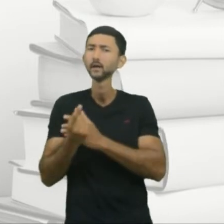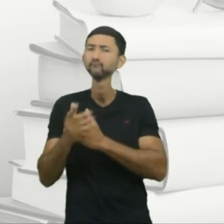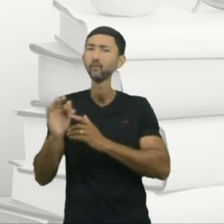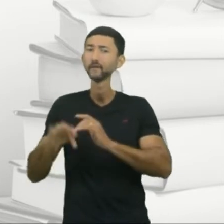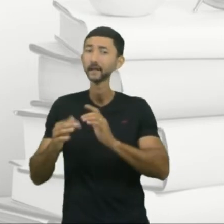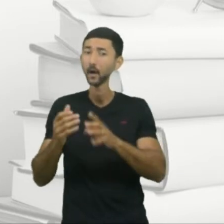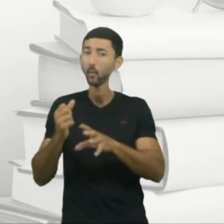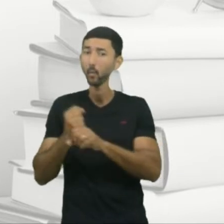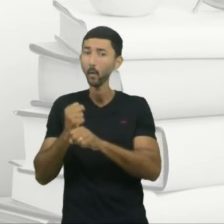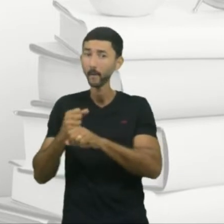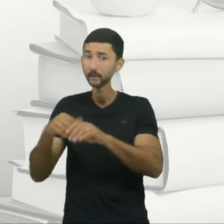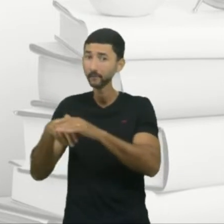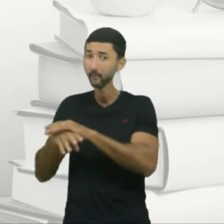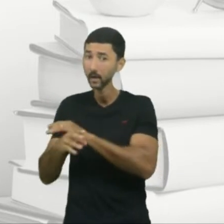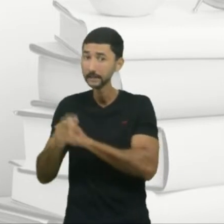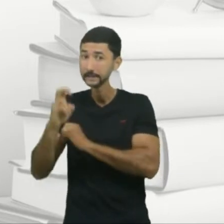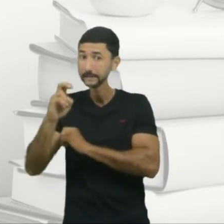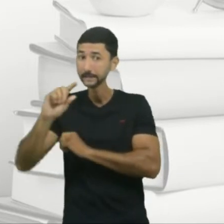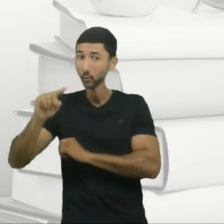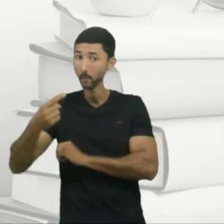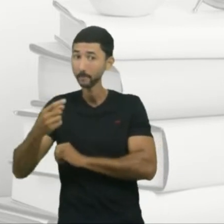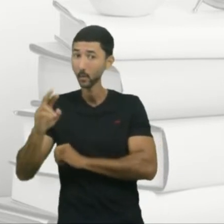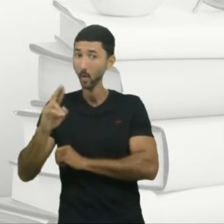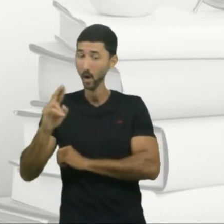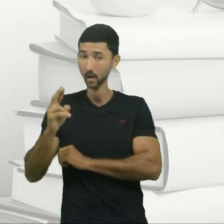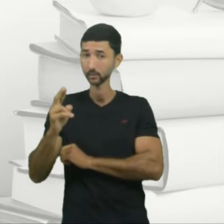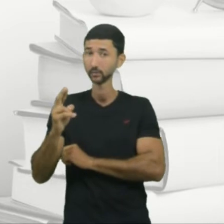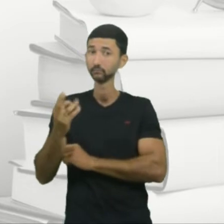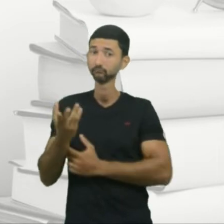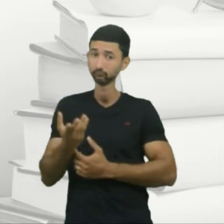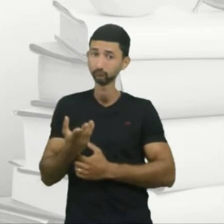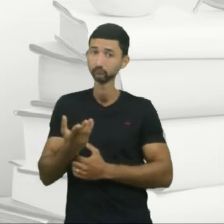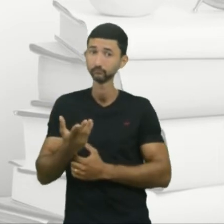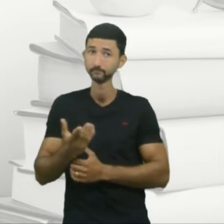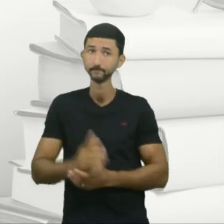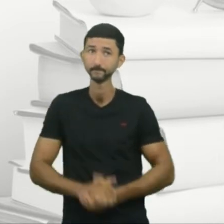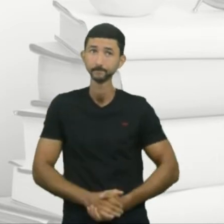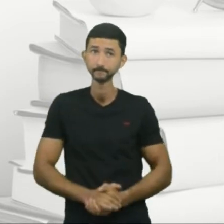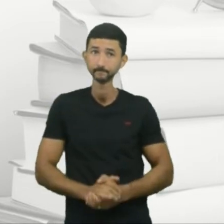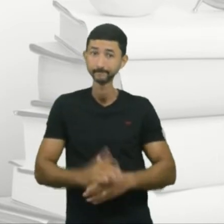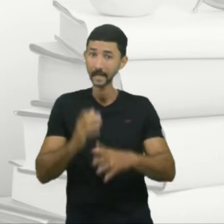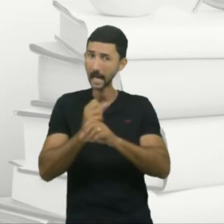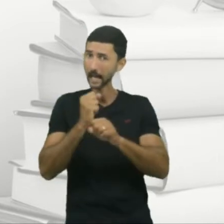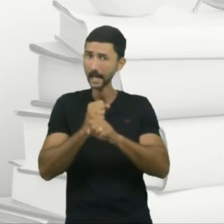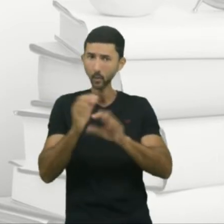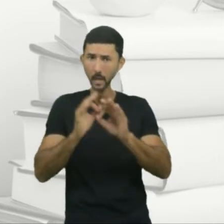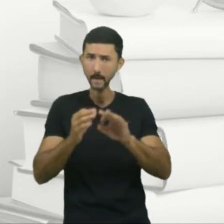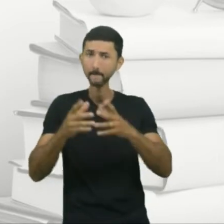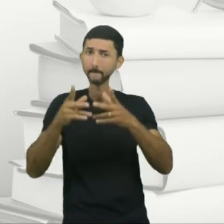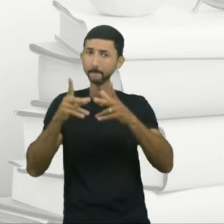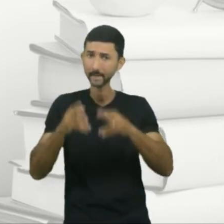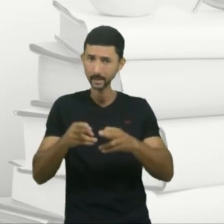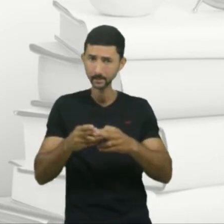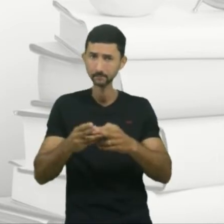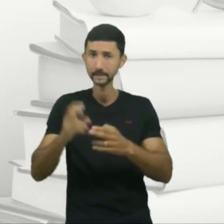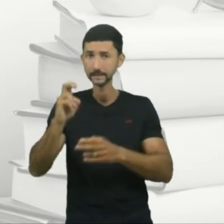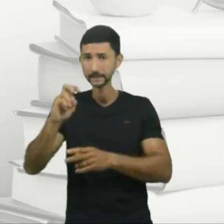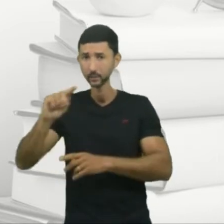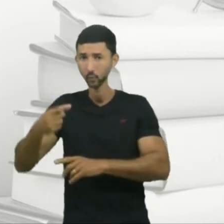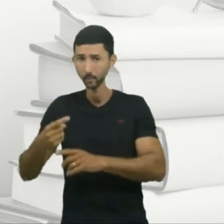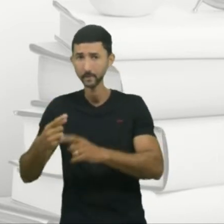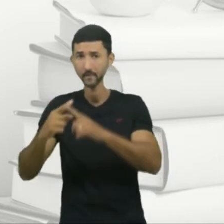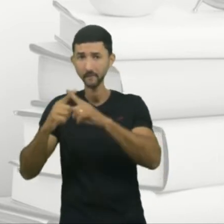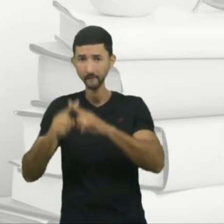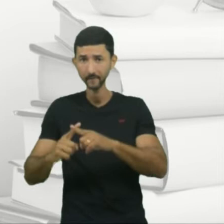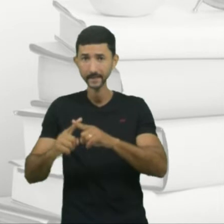um depósito num valor de R$ 5.000? A conta é a mesma, R$ 5.000 vezes a taxa